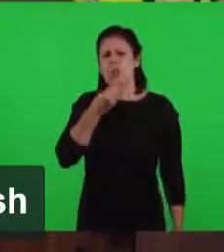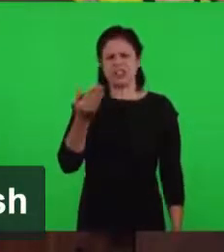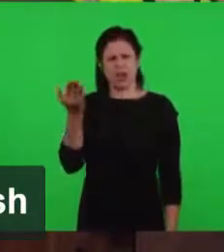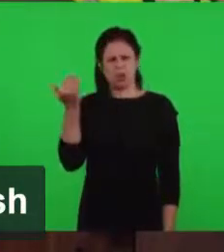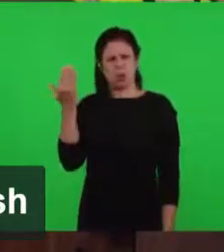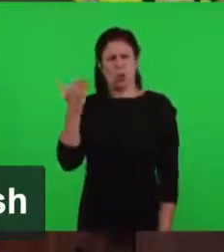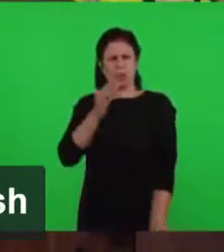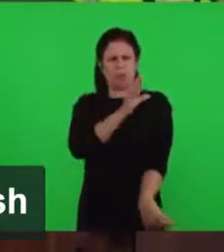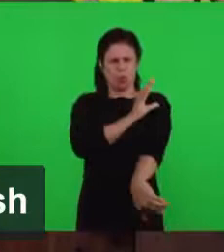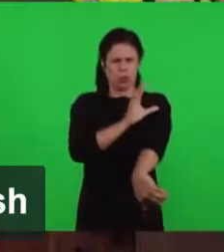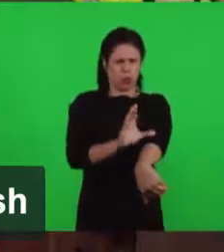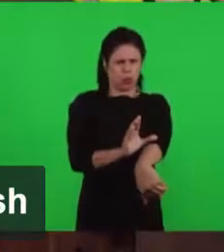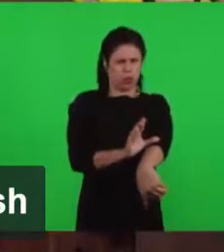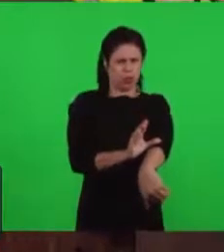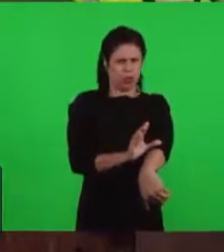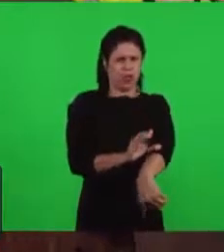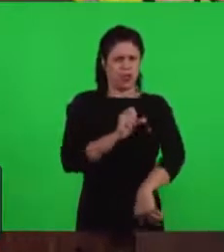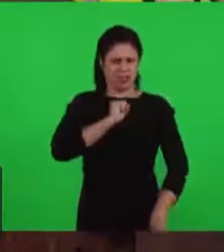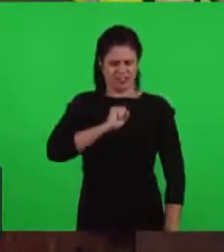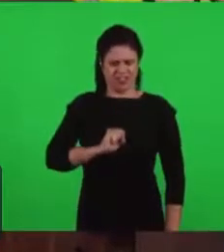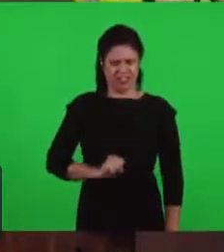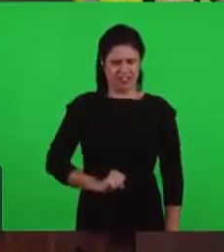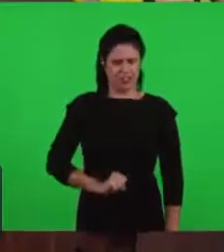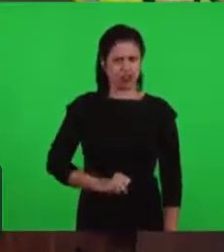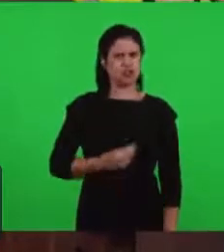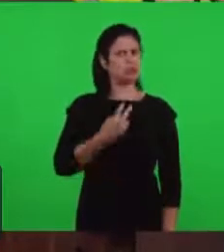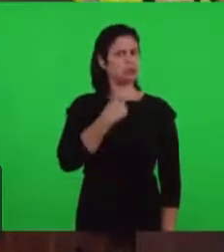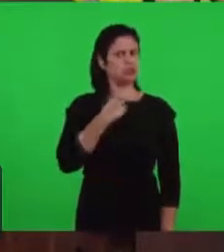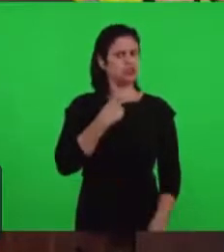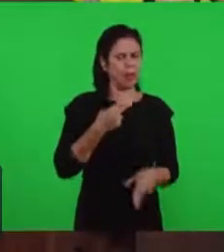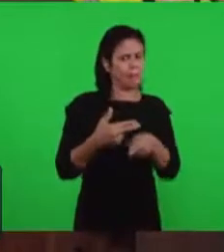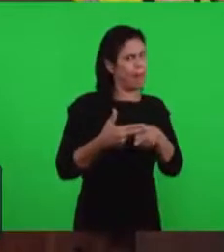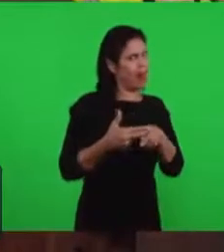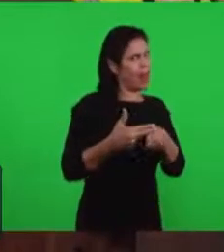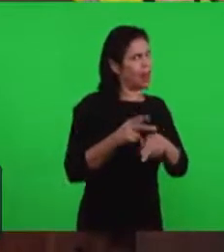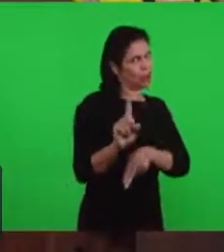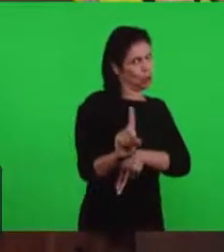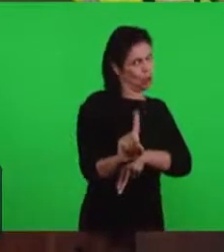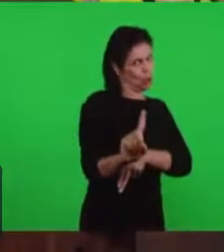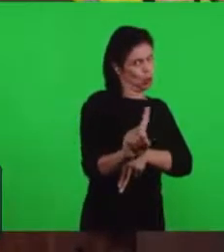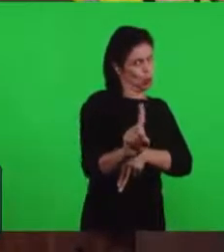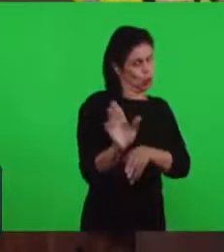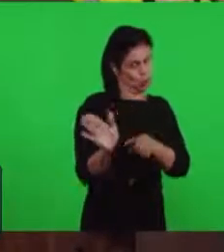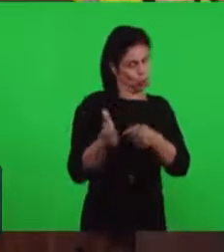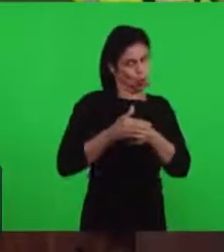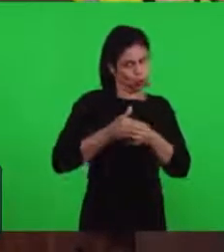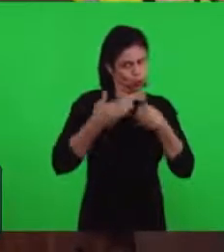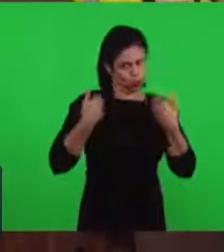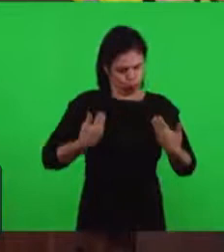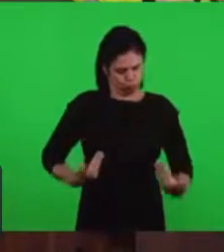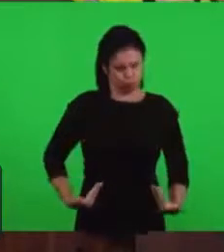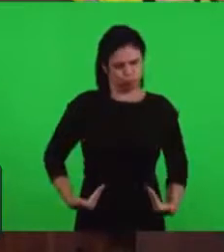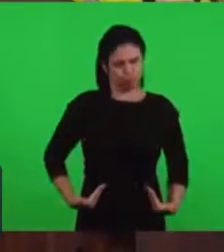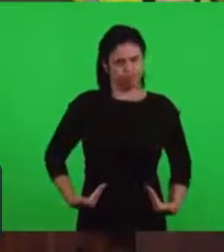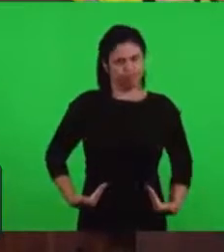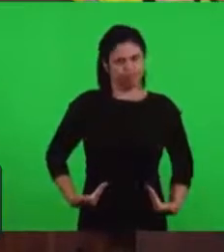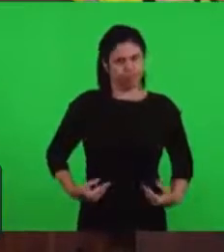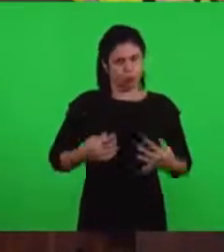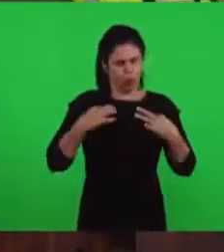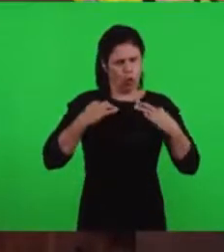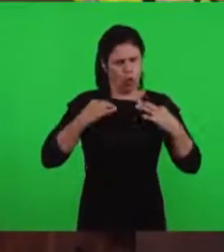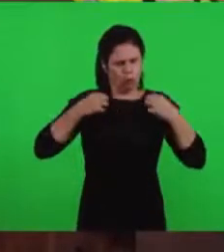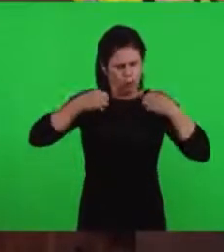nada da carne exposta exceto aquilo que era extremamente